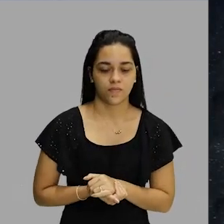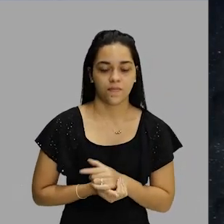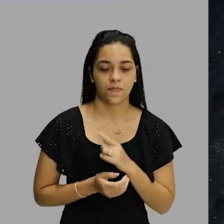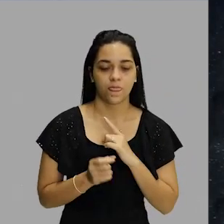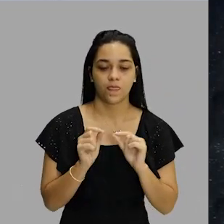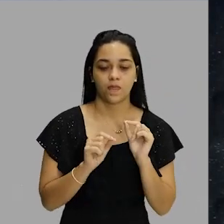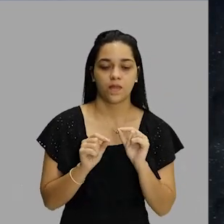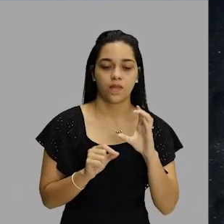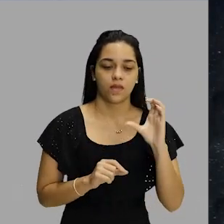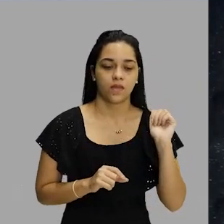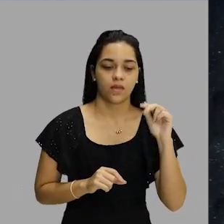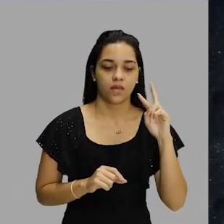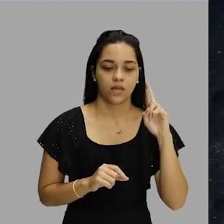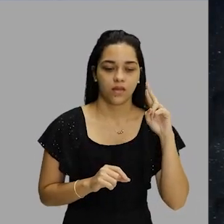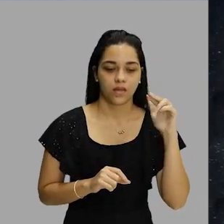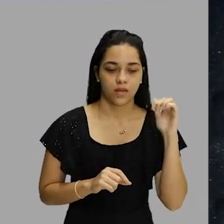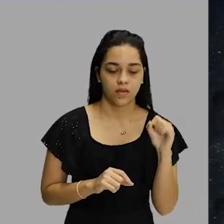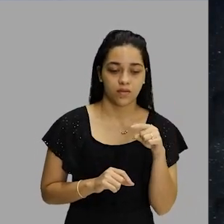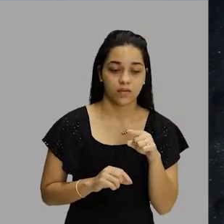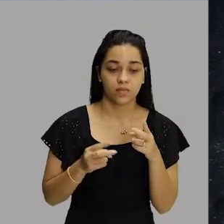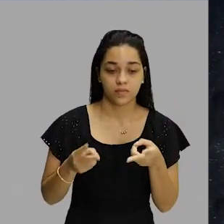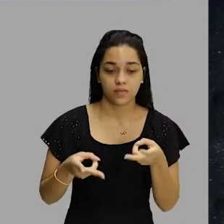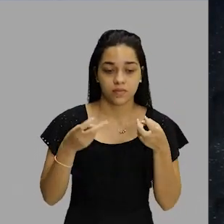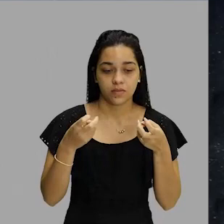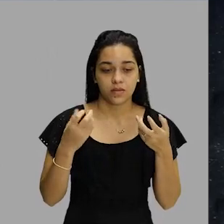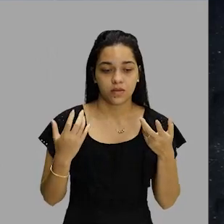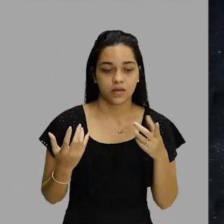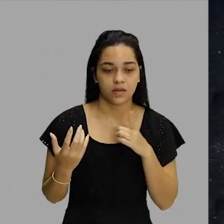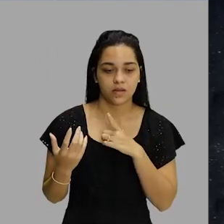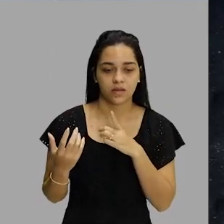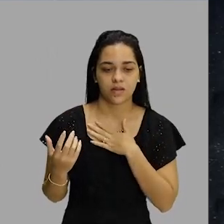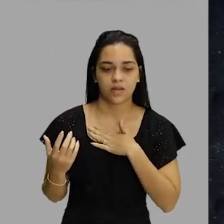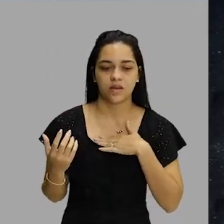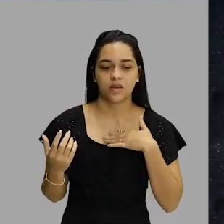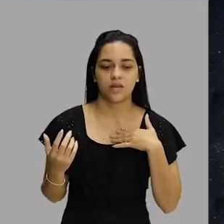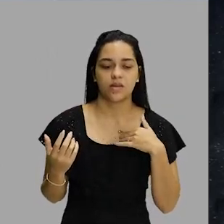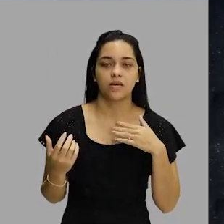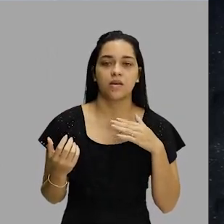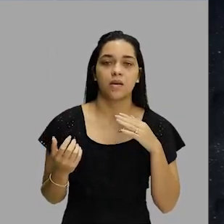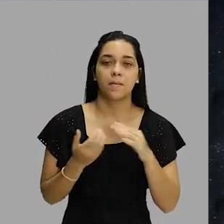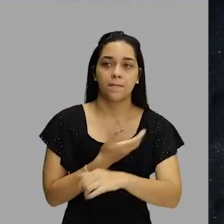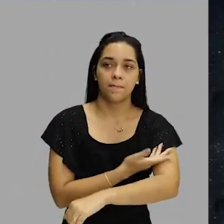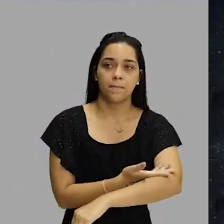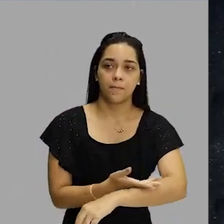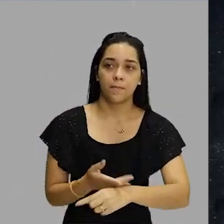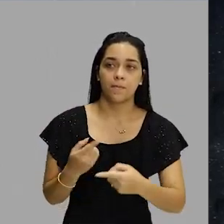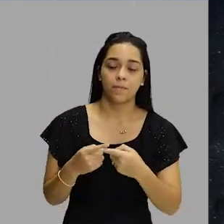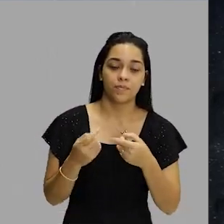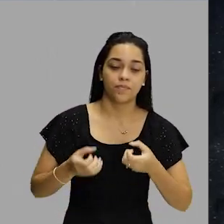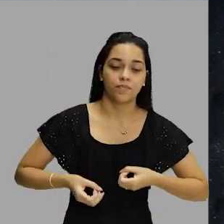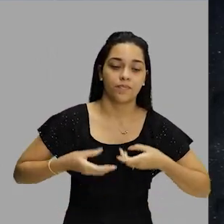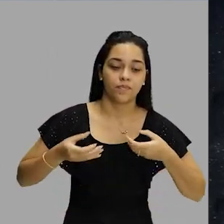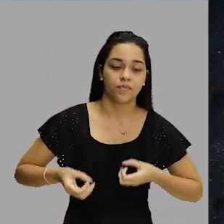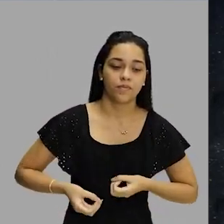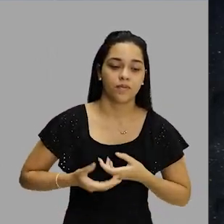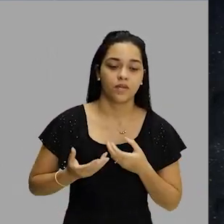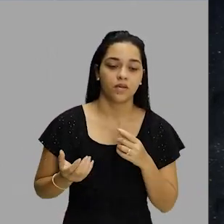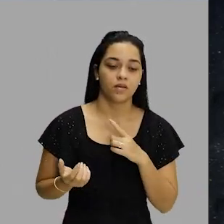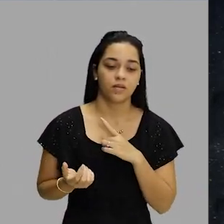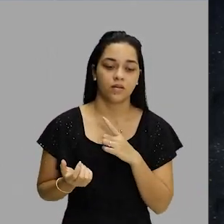são chamadas de cavernas. Você vai perceber aqui meio que esbranquiçado. Esse esbranquiçado é por causa da produção de